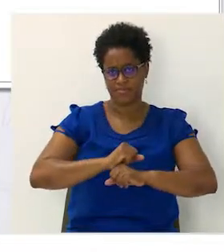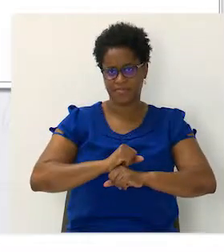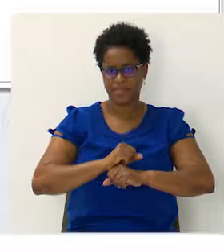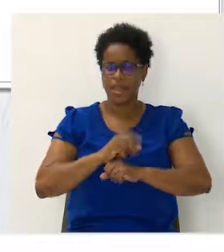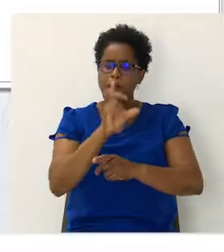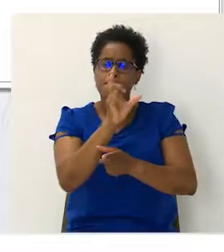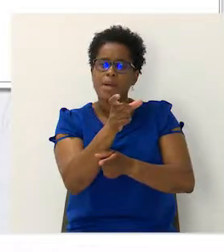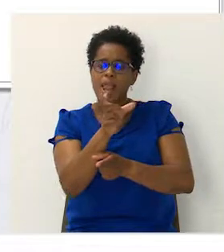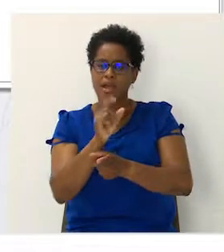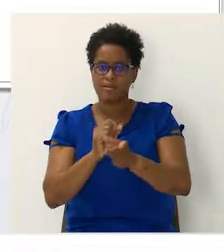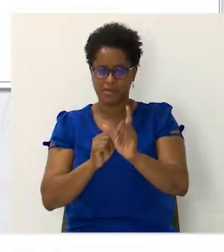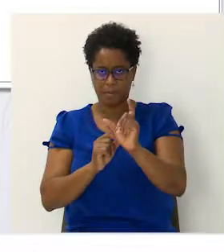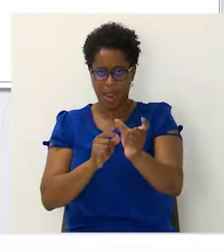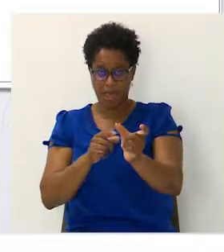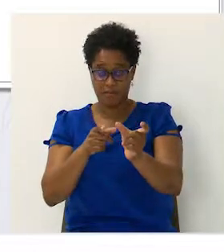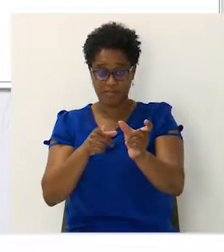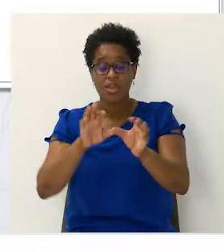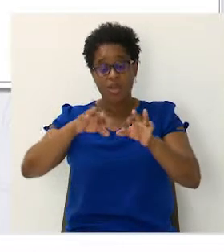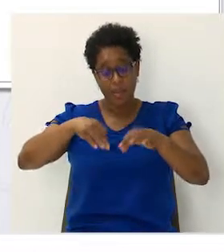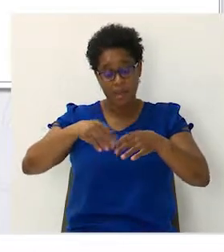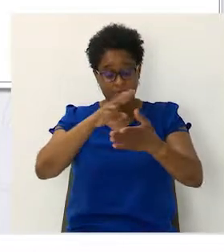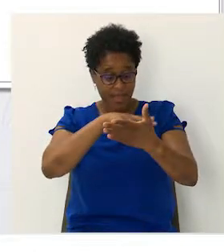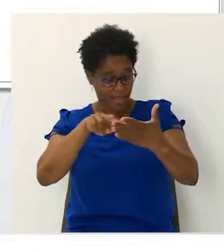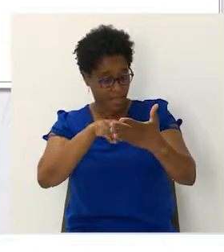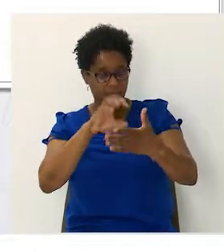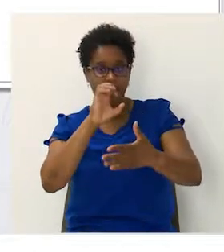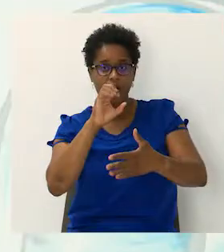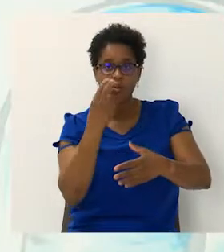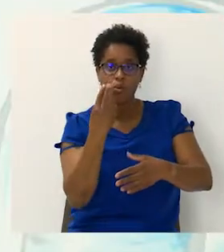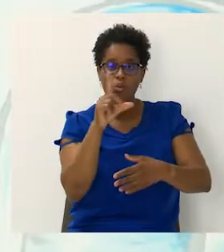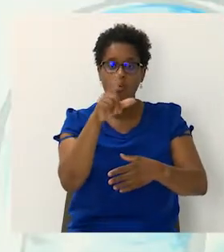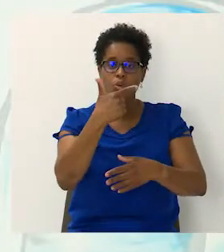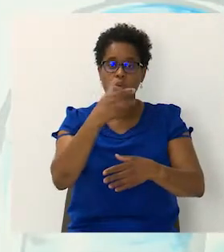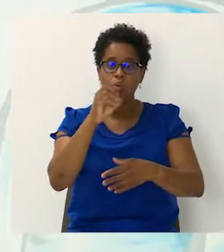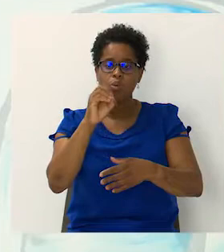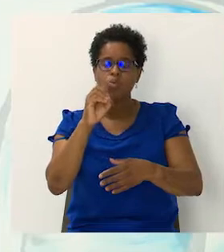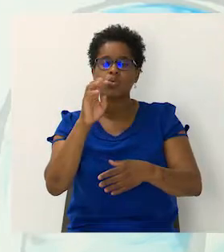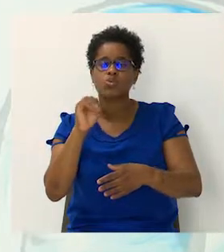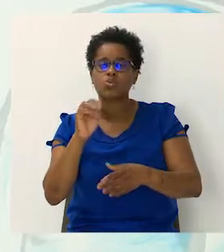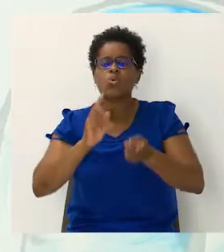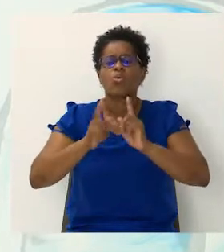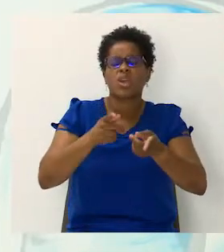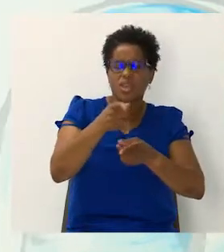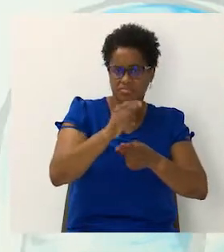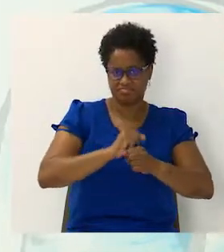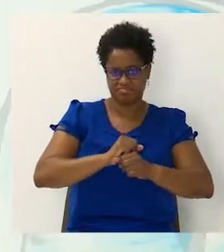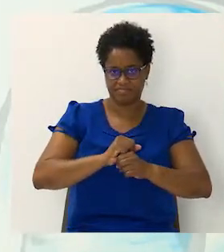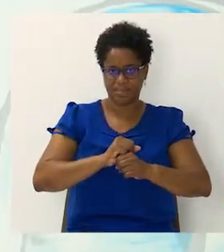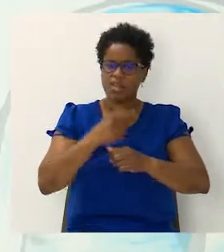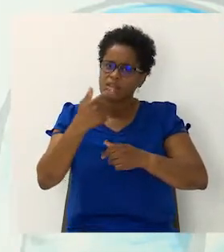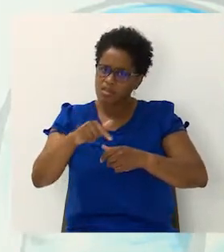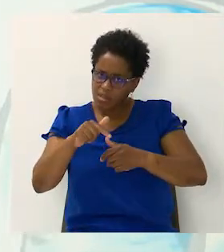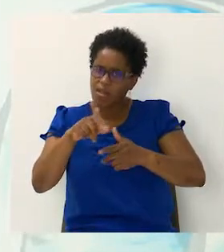uma palavra que acabamos de ler, cultos. O que quer dizer culto? O que tem a